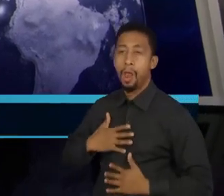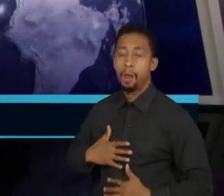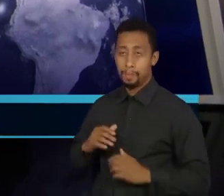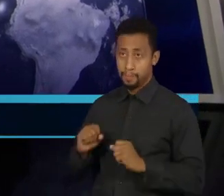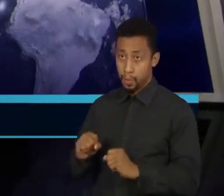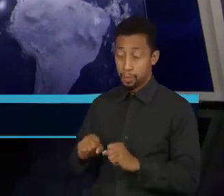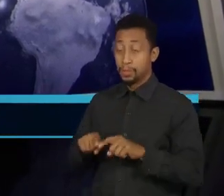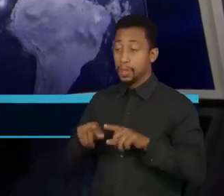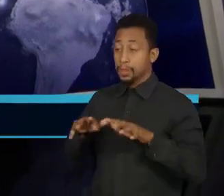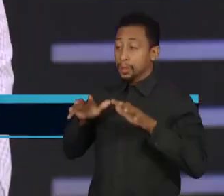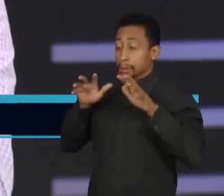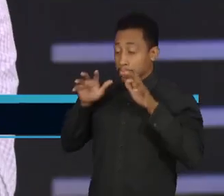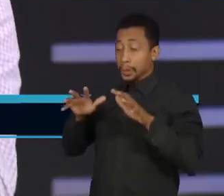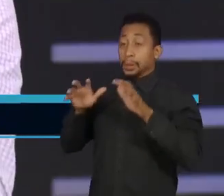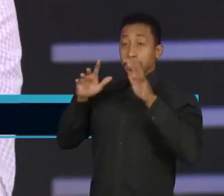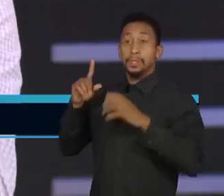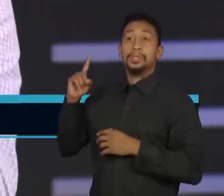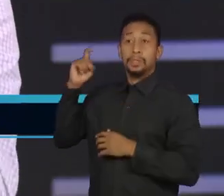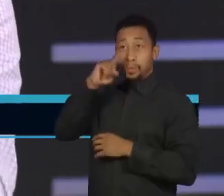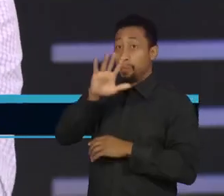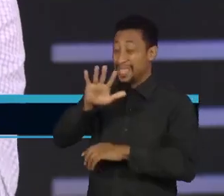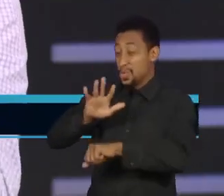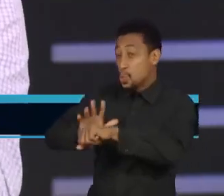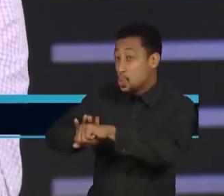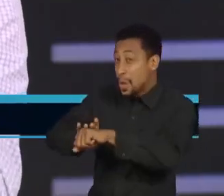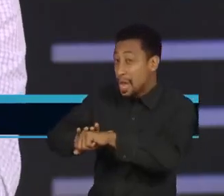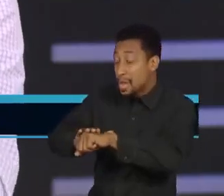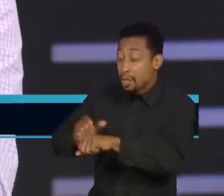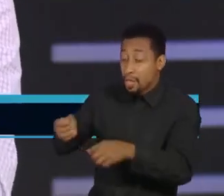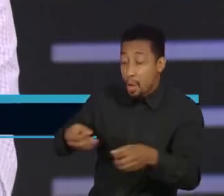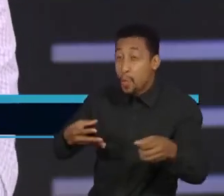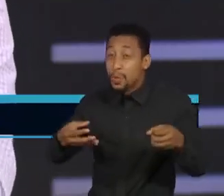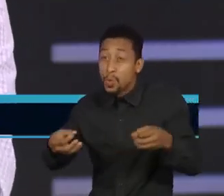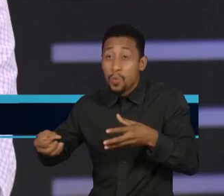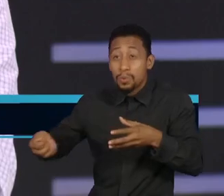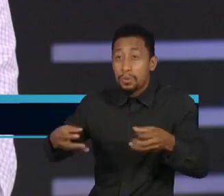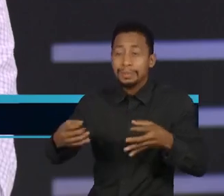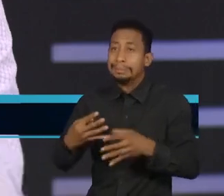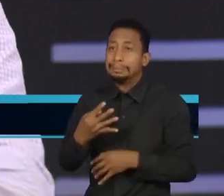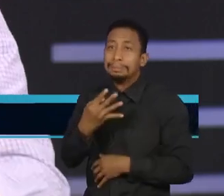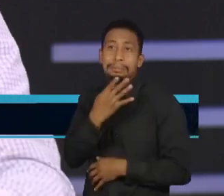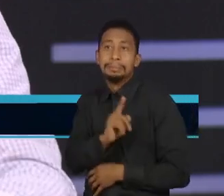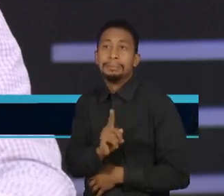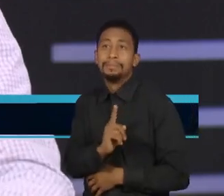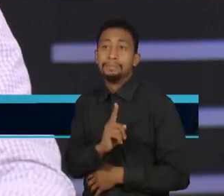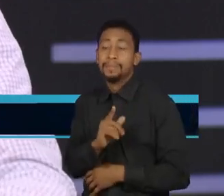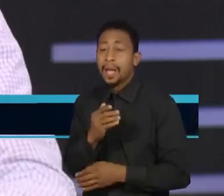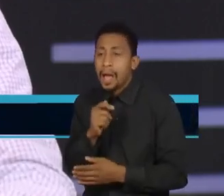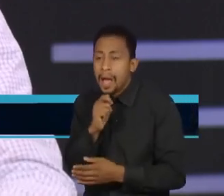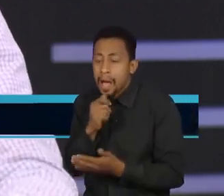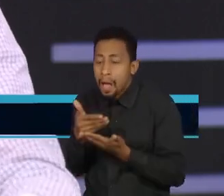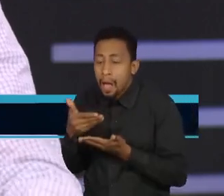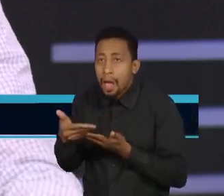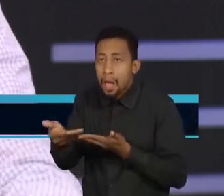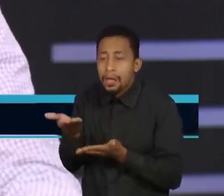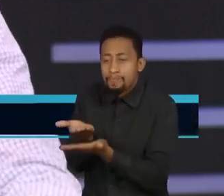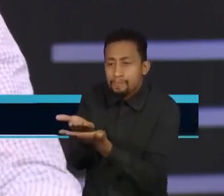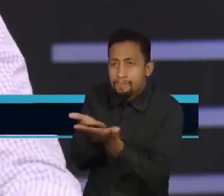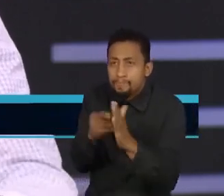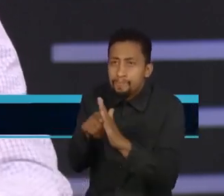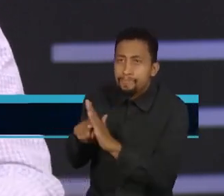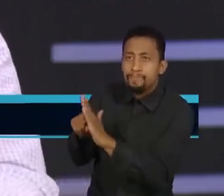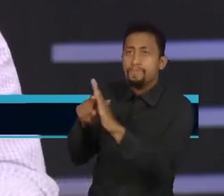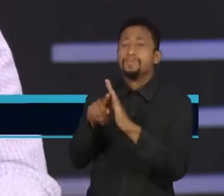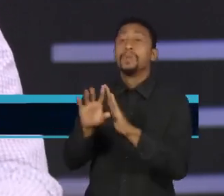para diálise. E tem doenças que a gente está aprendendo. O que quer dizer isso? Há mais